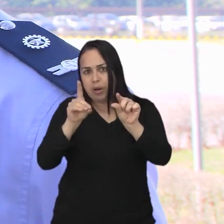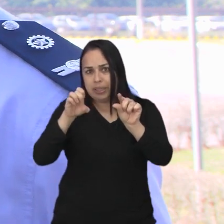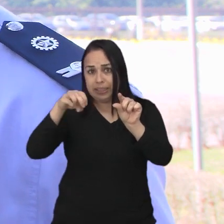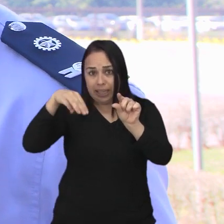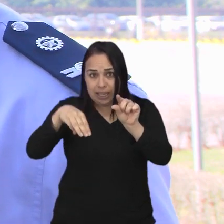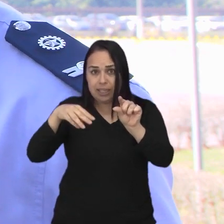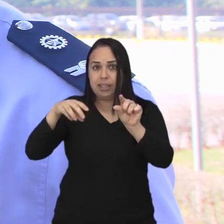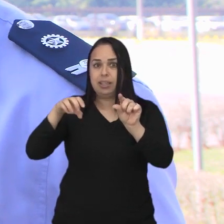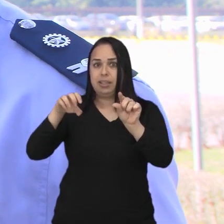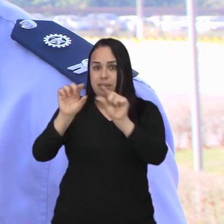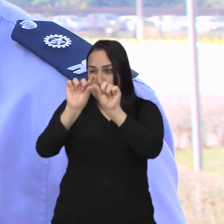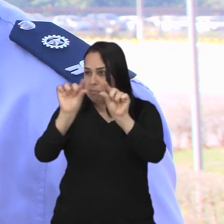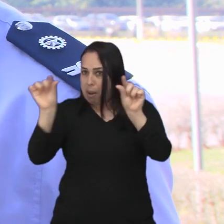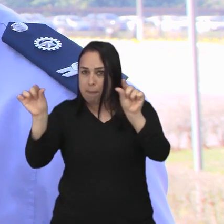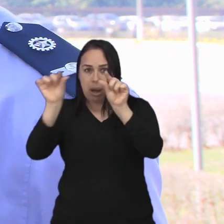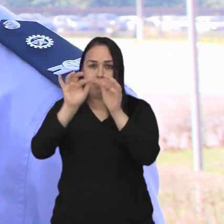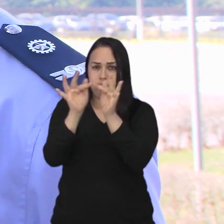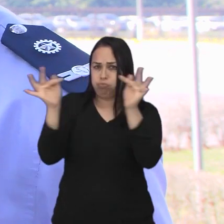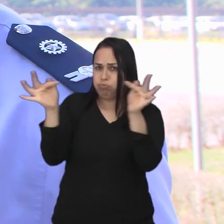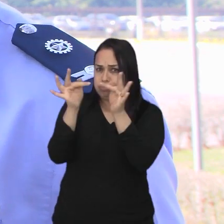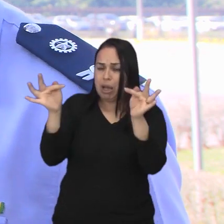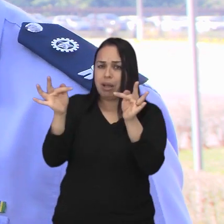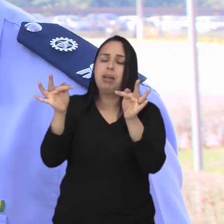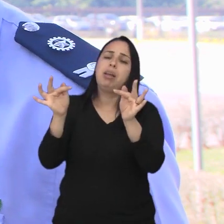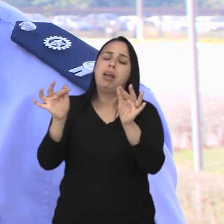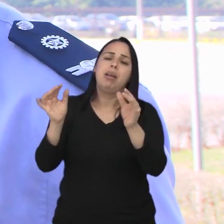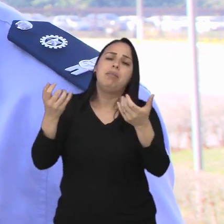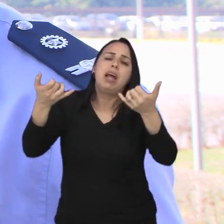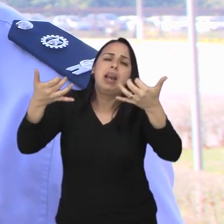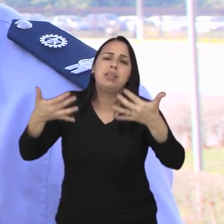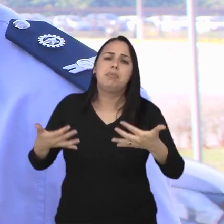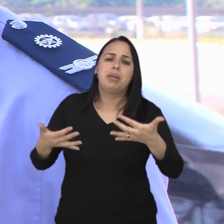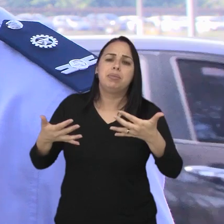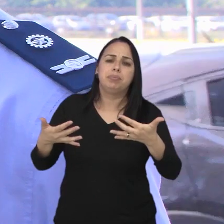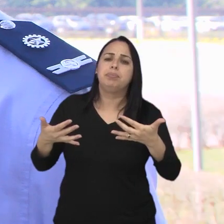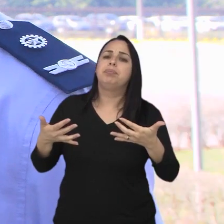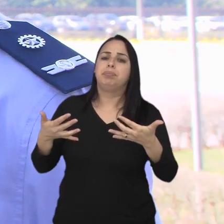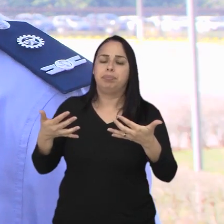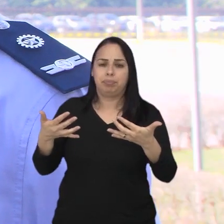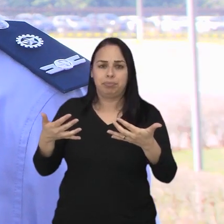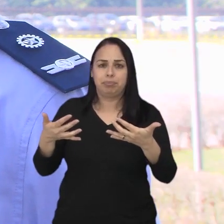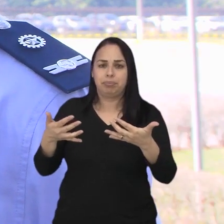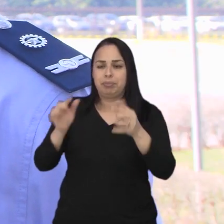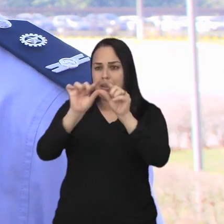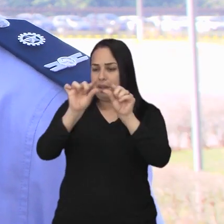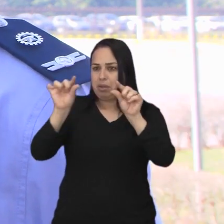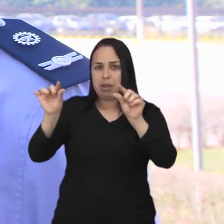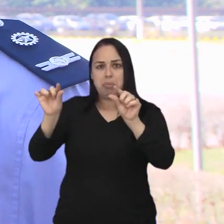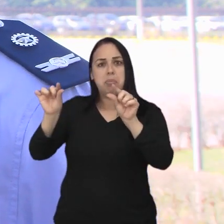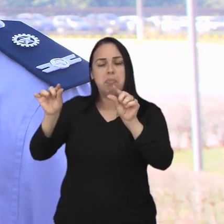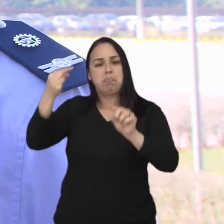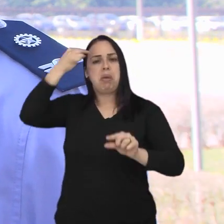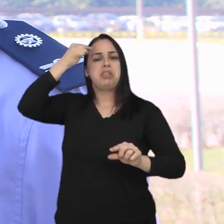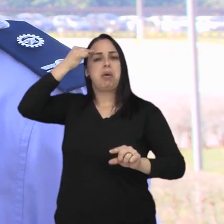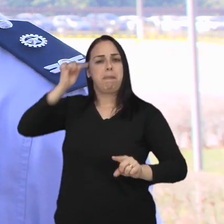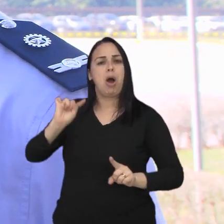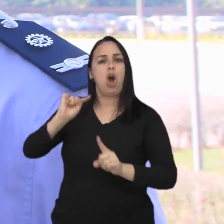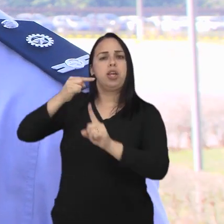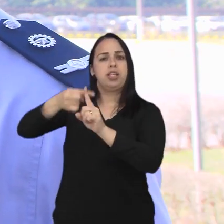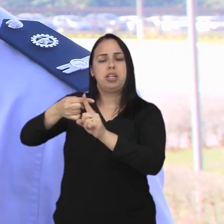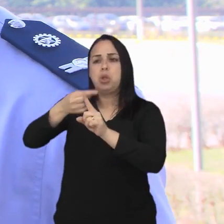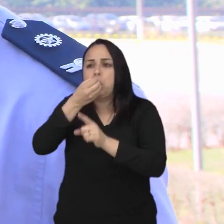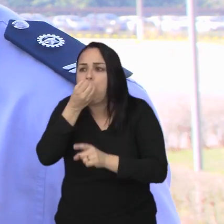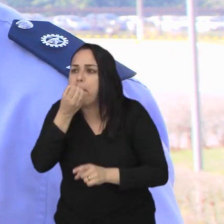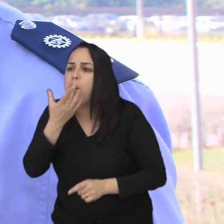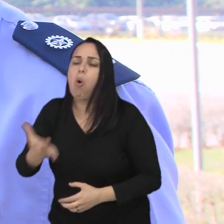no centro da bandeira, ela visa manter, né, a inscrição, um lema positivista que visa manter tudo